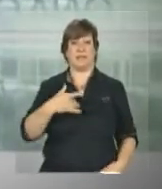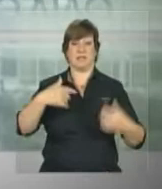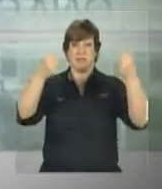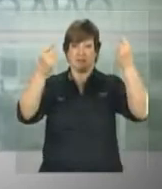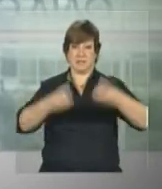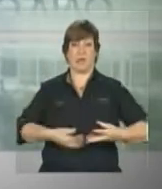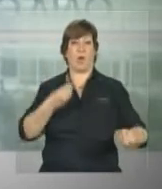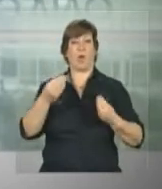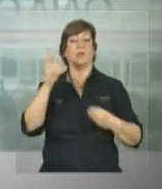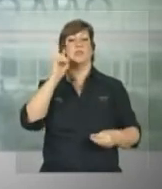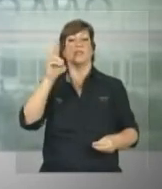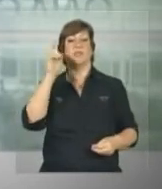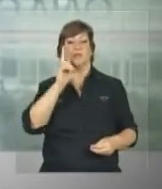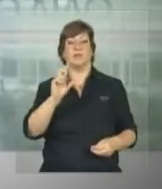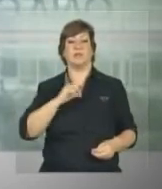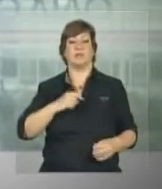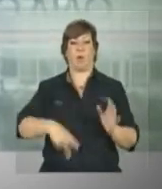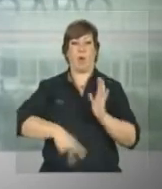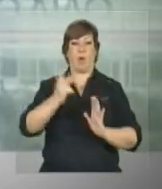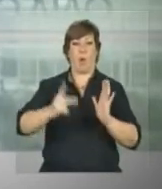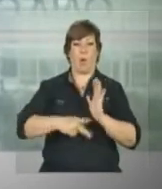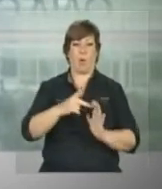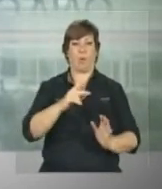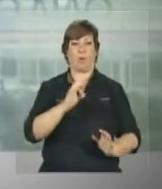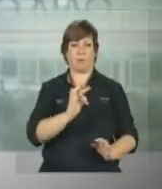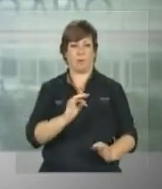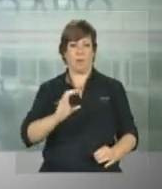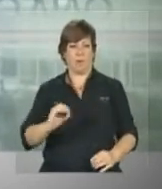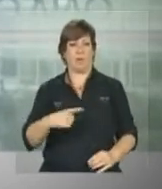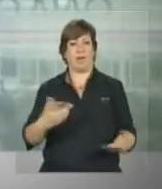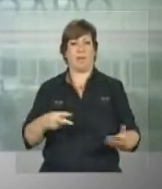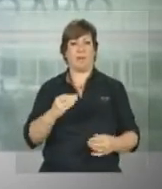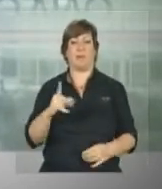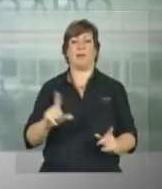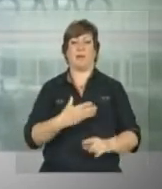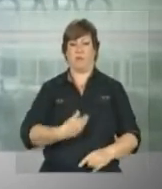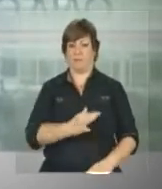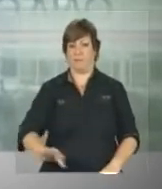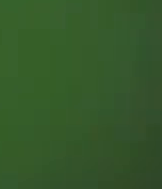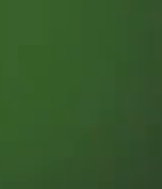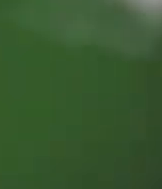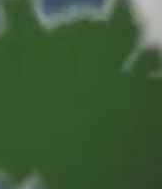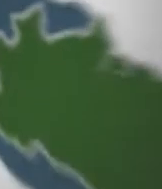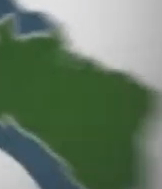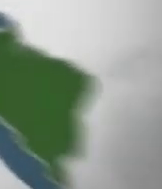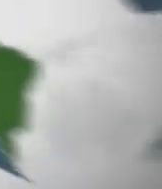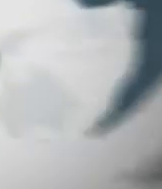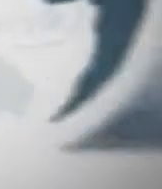Alexandre Padilha, sobre transplantes de órgãos. NBR, a TV do Governo Federal.